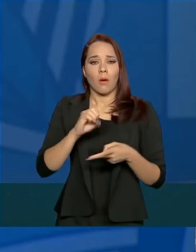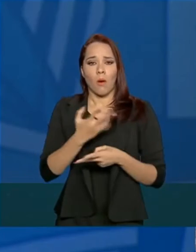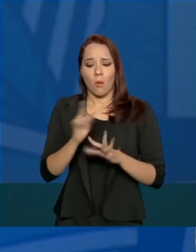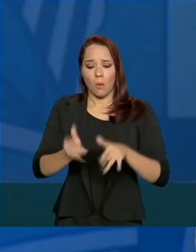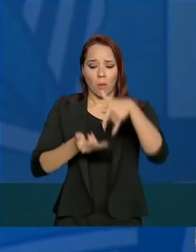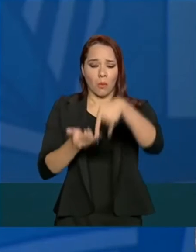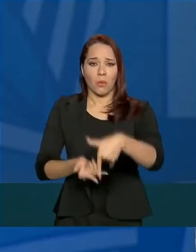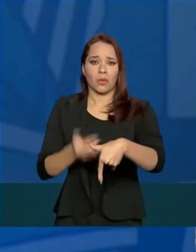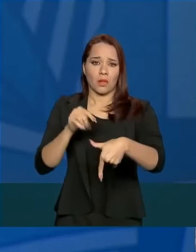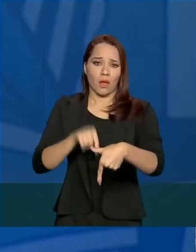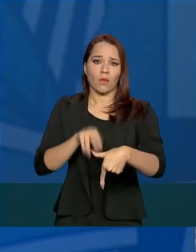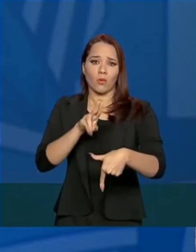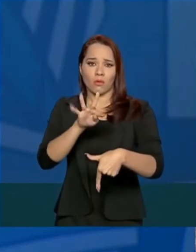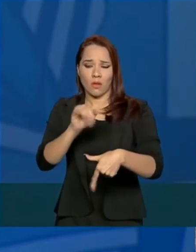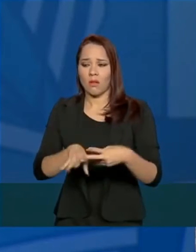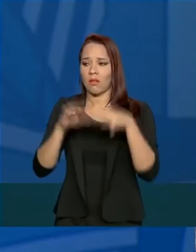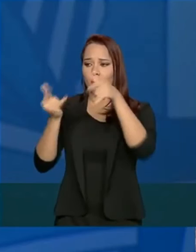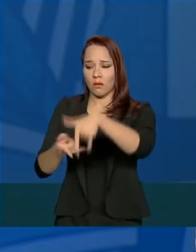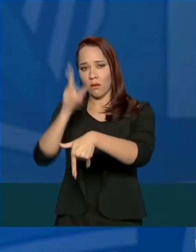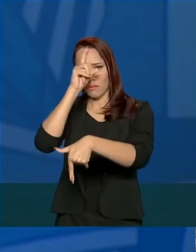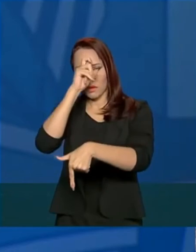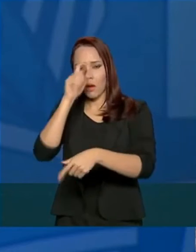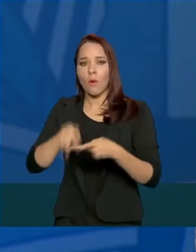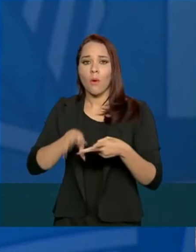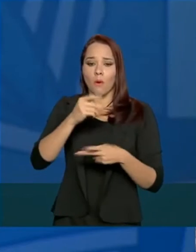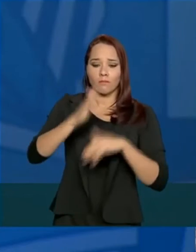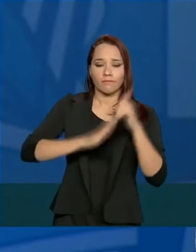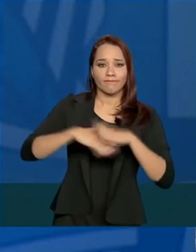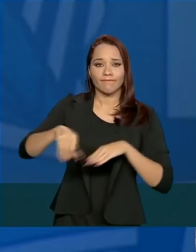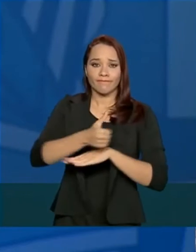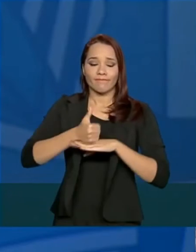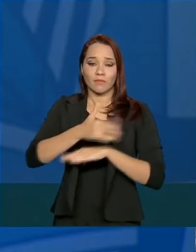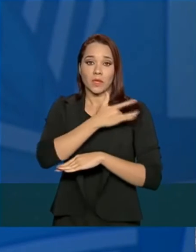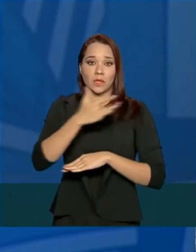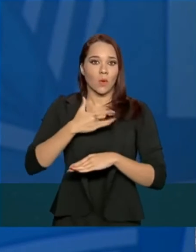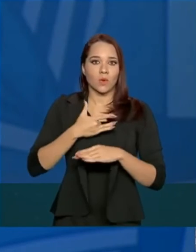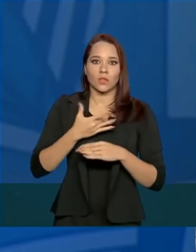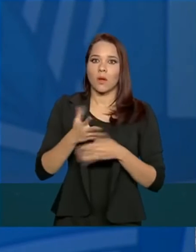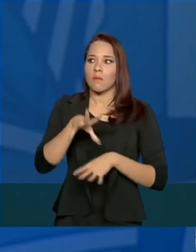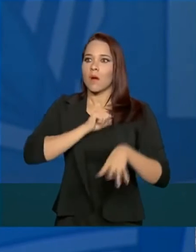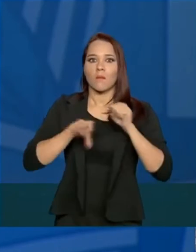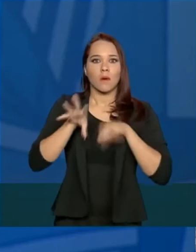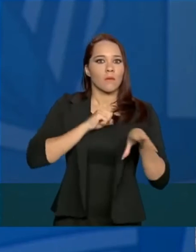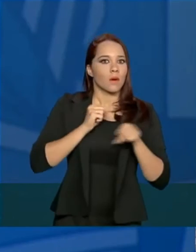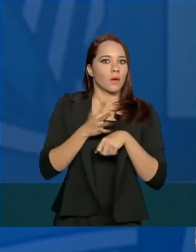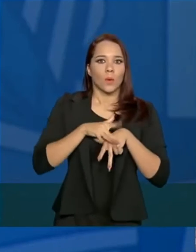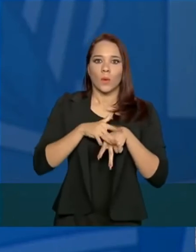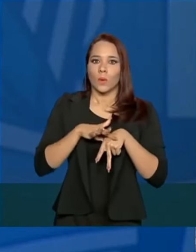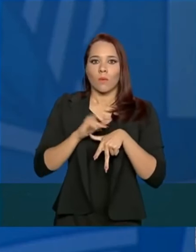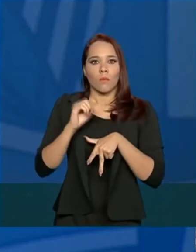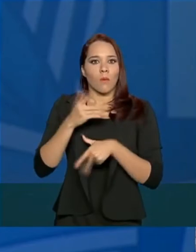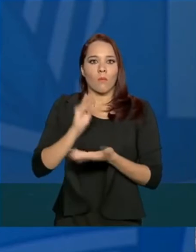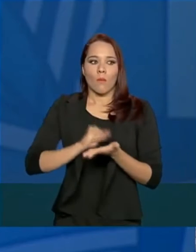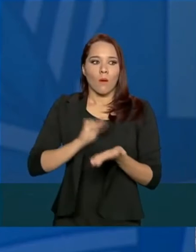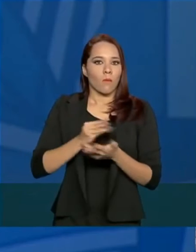leitos clínicos, dos leitos de UTI, seja por adoecimento dos profissionais de saúde, seja por algum tipo de desabastecimento, ele